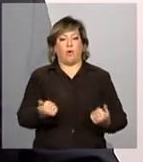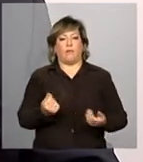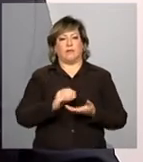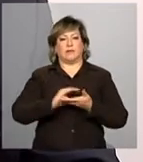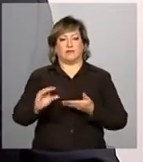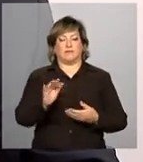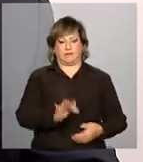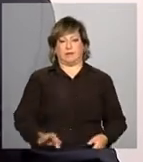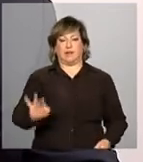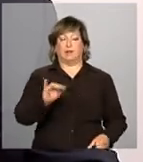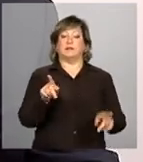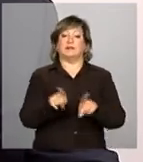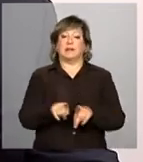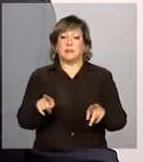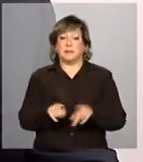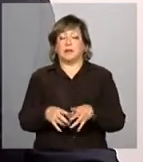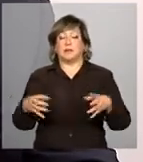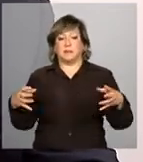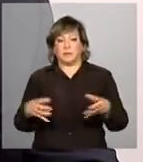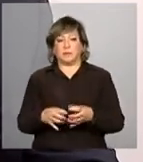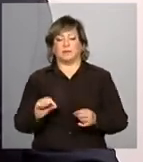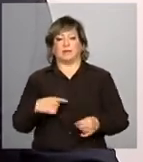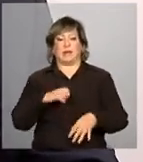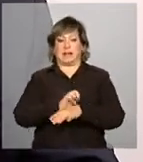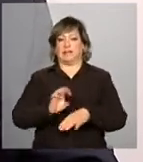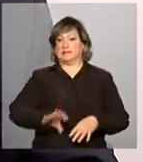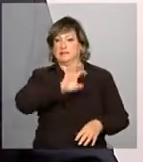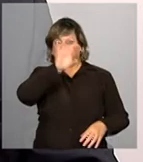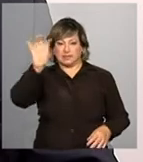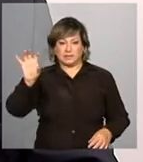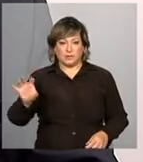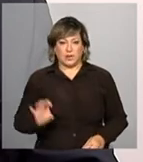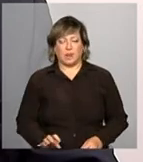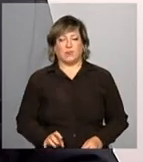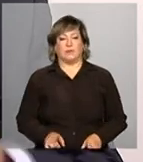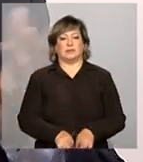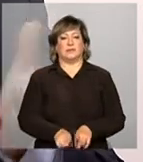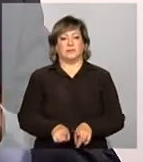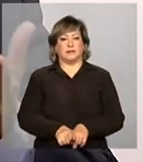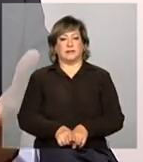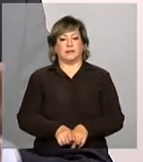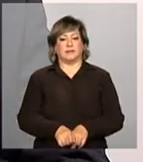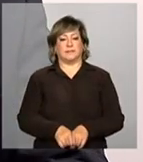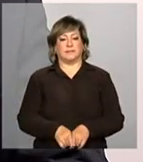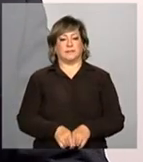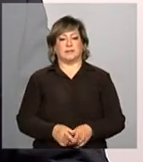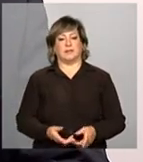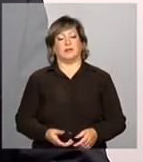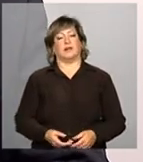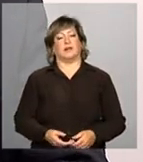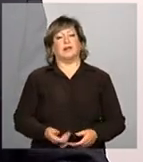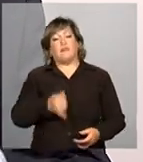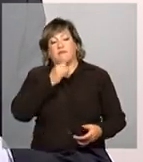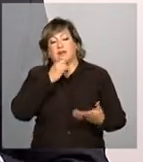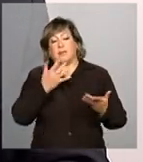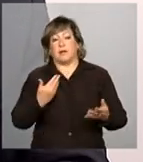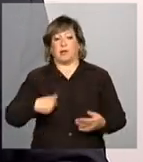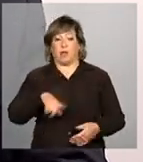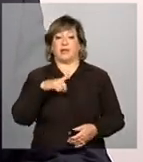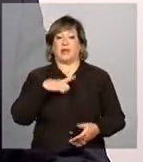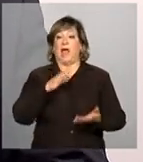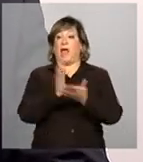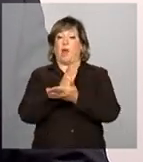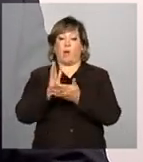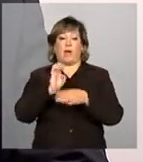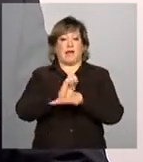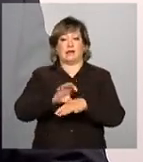vincular também as fontes do cofinanciamento Estadual né e felizmente nós temos alguns estados que ainda